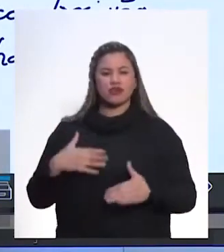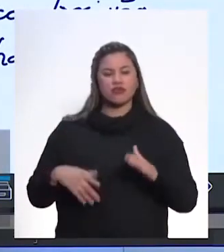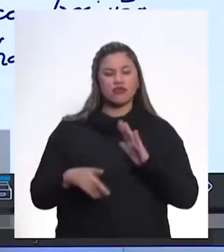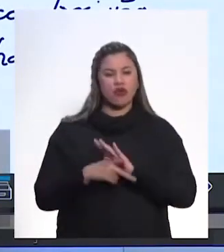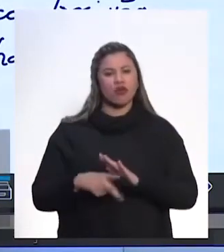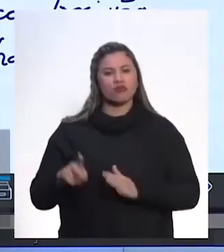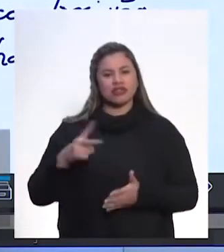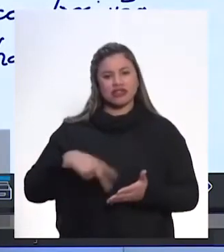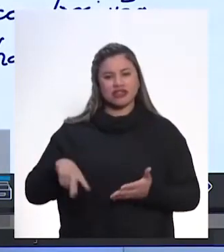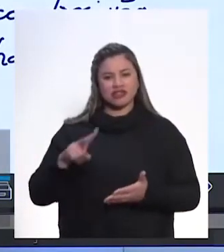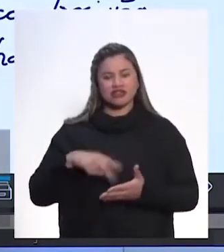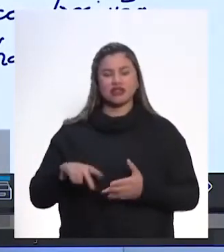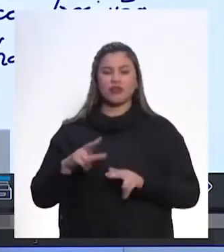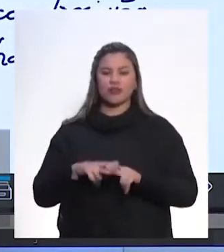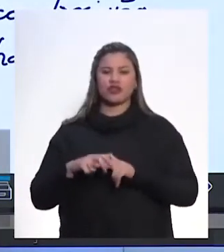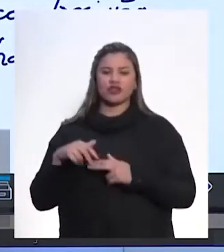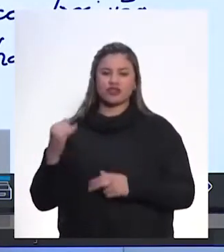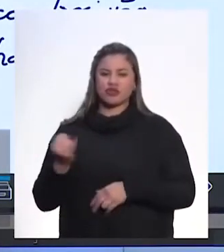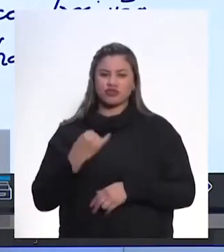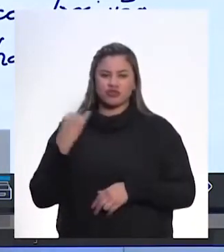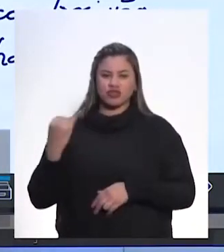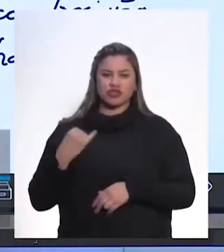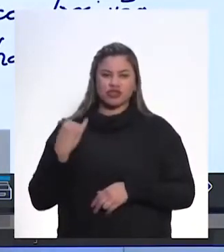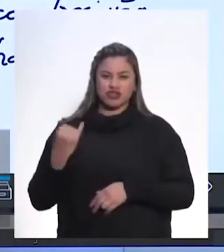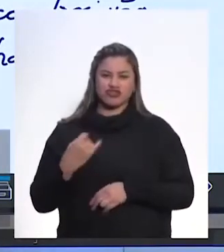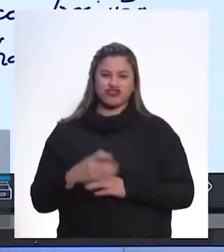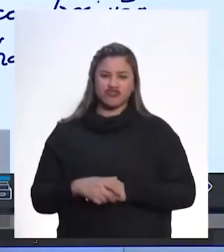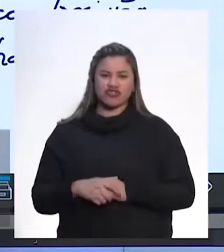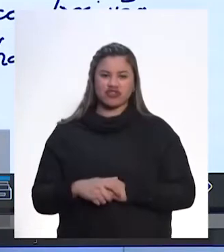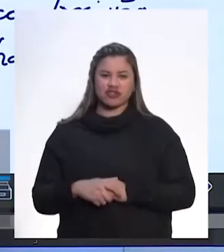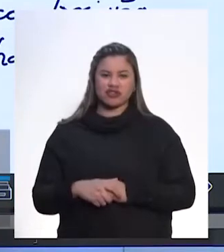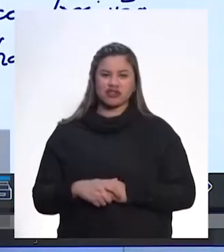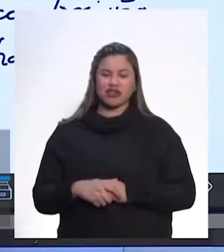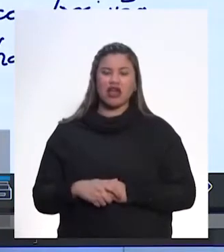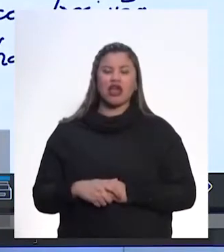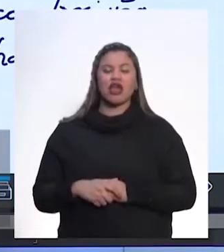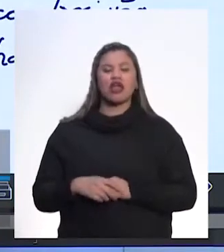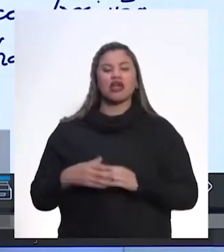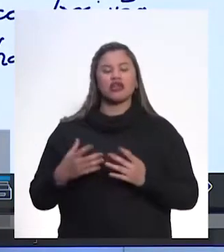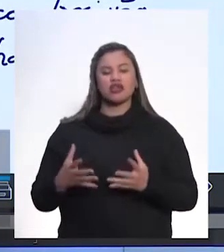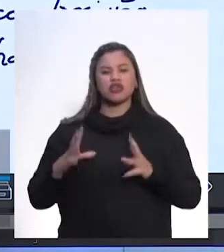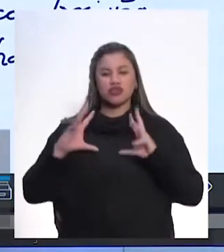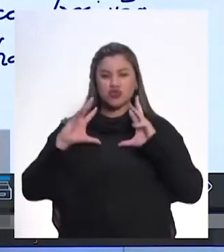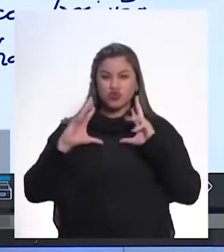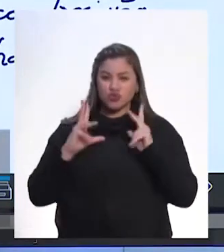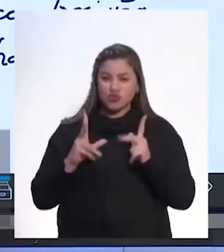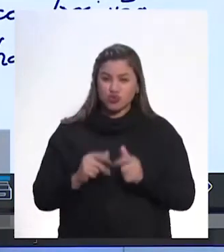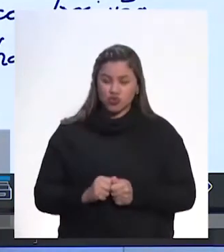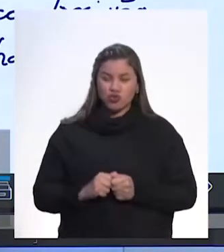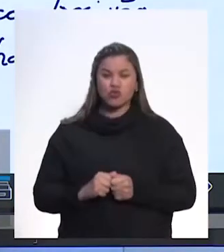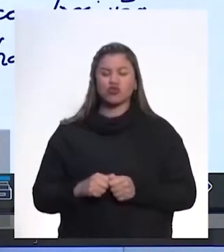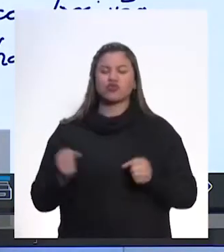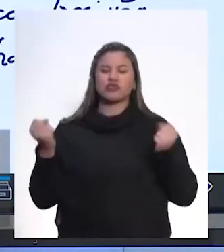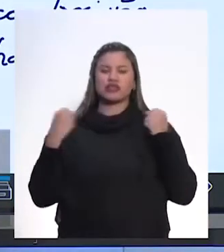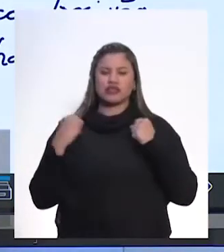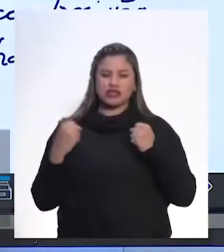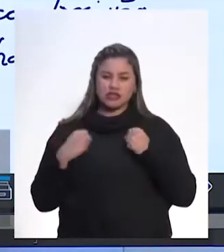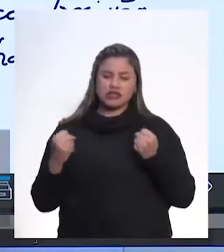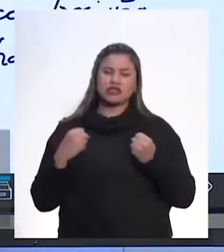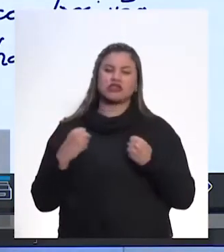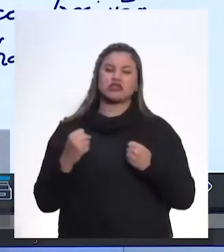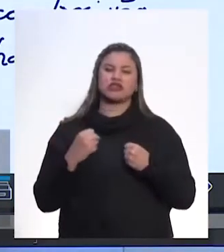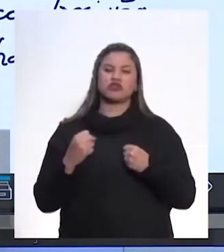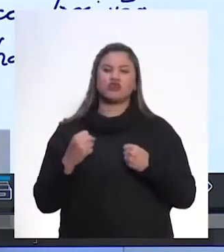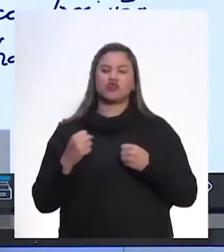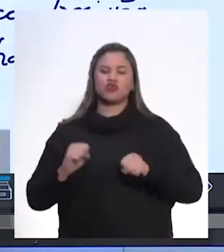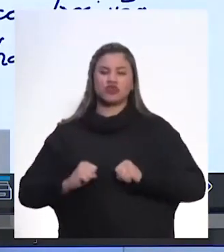Tá? Por isso que é tão importante essa questão do condicionamento. E é tudo isso, né, esse conjunto de exercícios, de atividades,